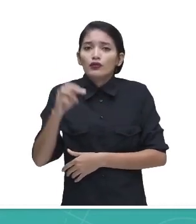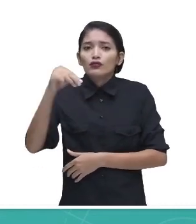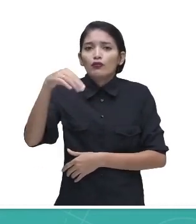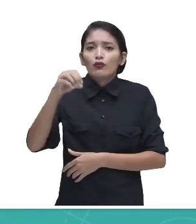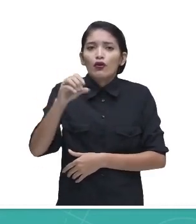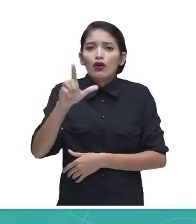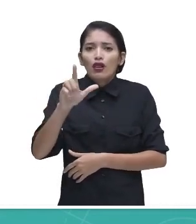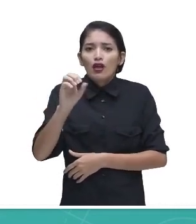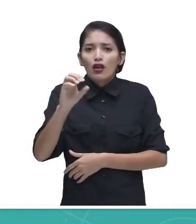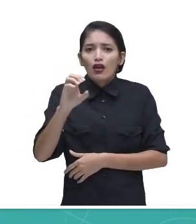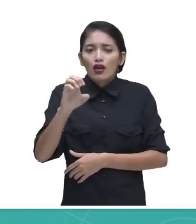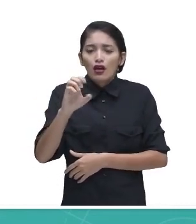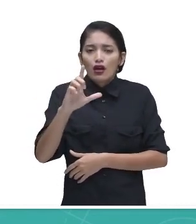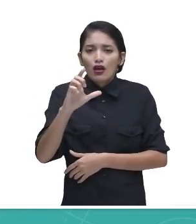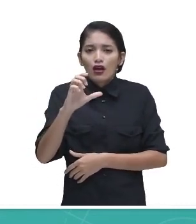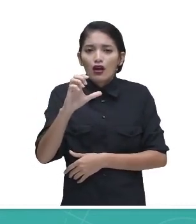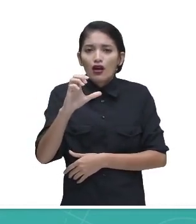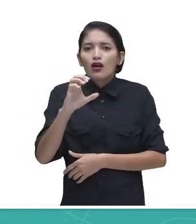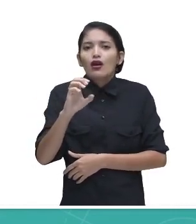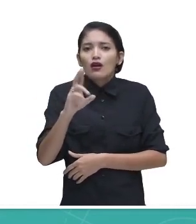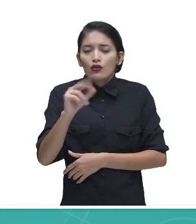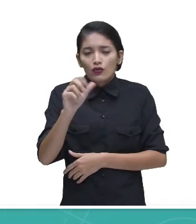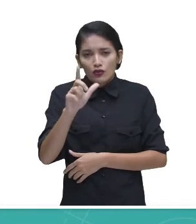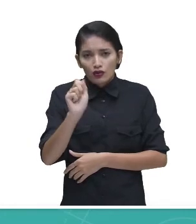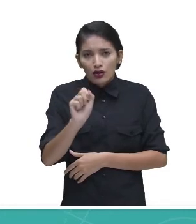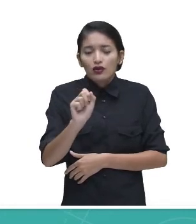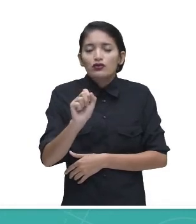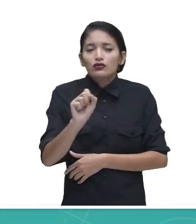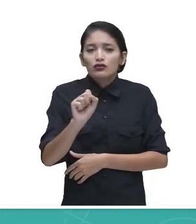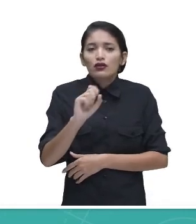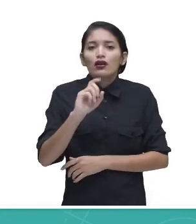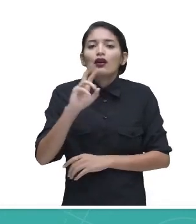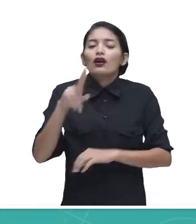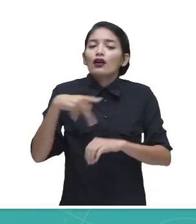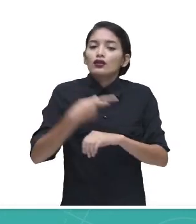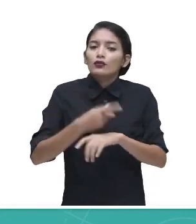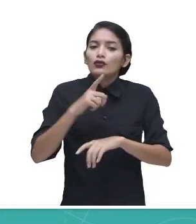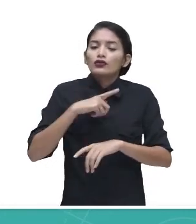moléculas, depois das moléculas nós tivemos lá